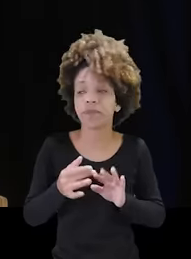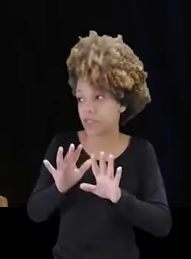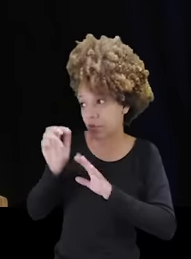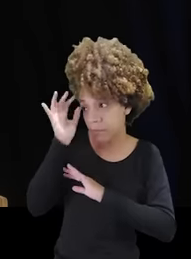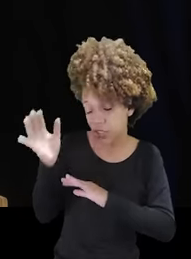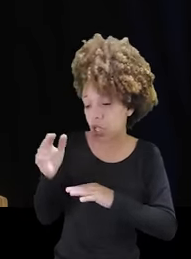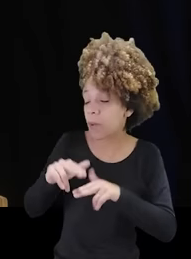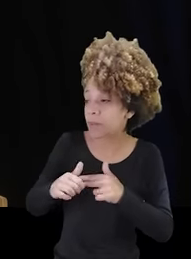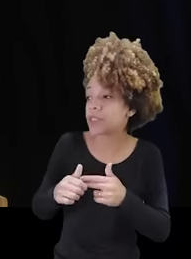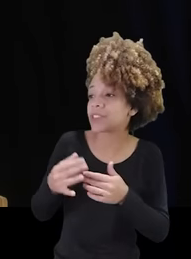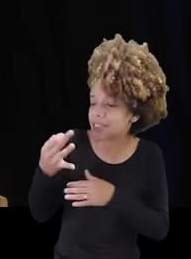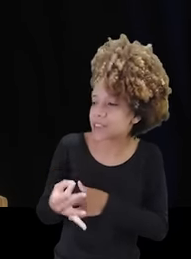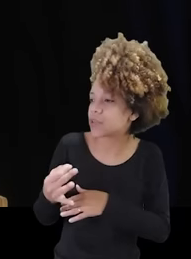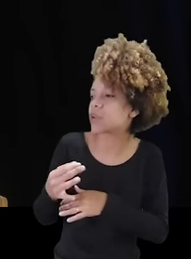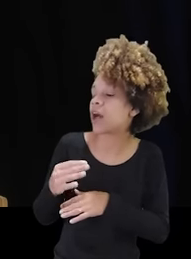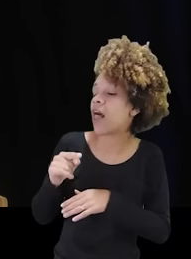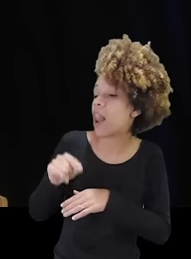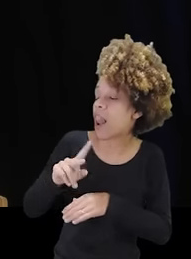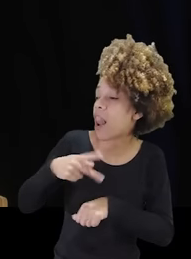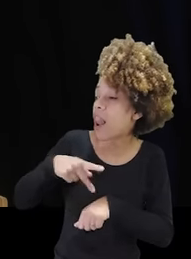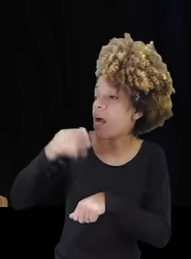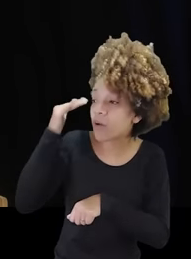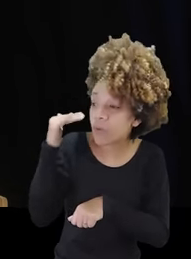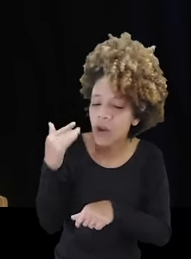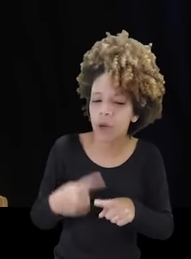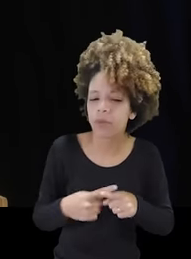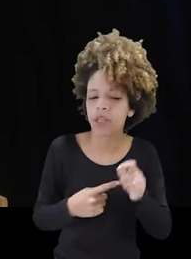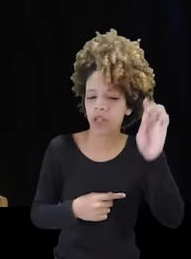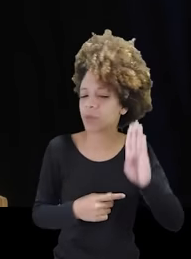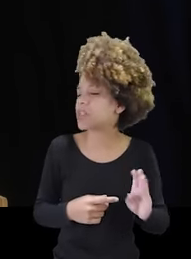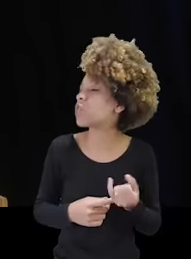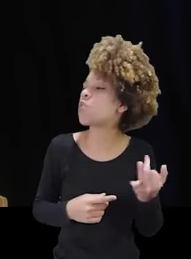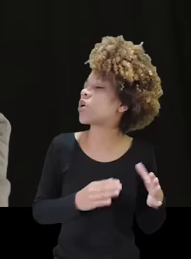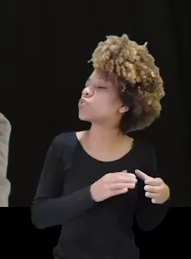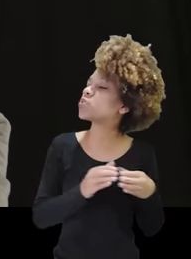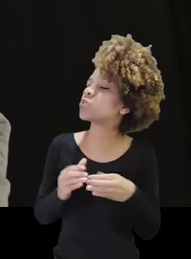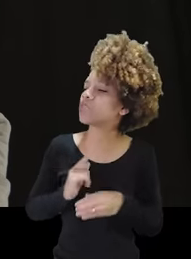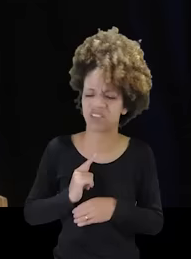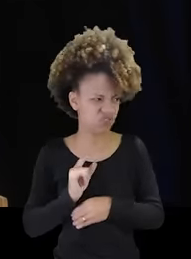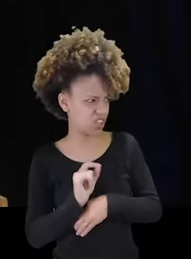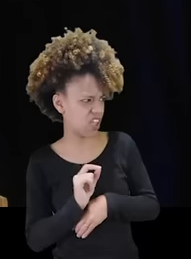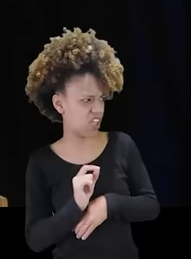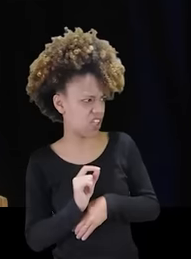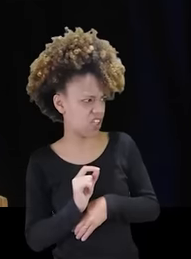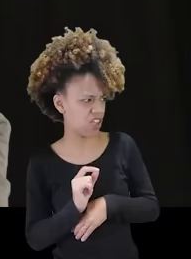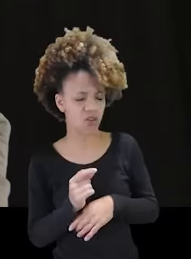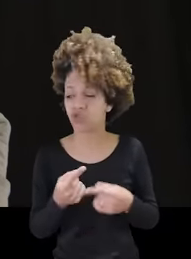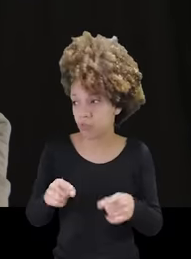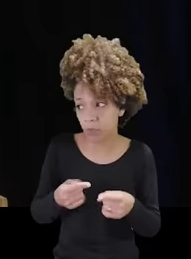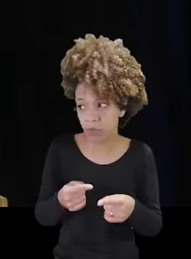mas imagina por isso que eu falo que dá certo na Coreia porque no Brasil quantos grupos tem de que de música